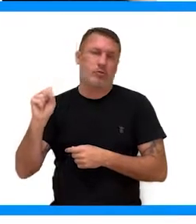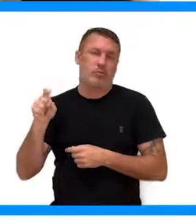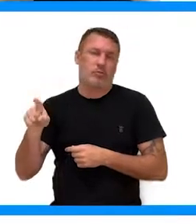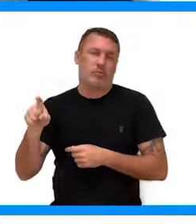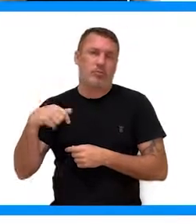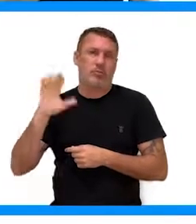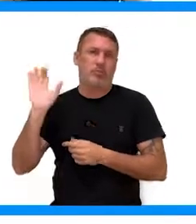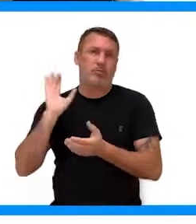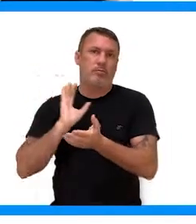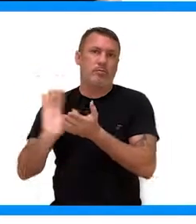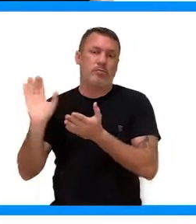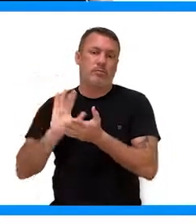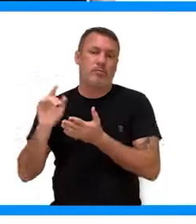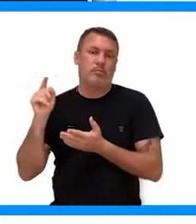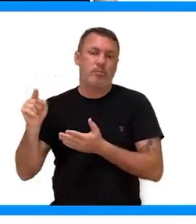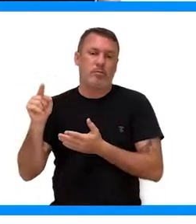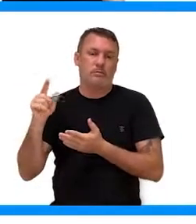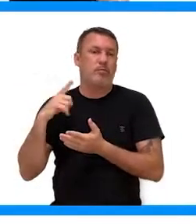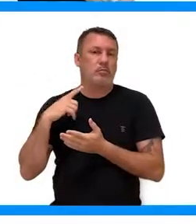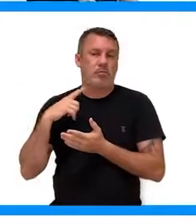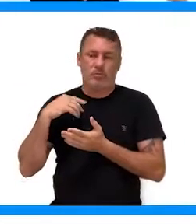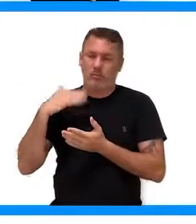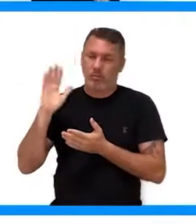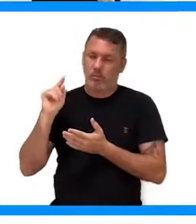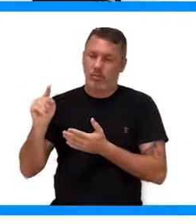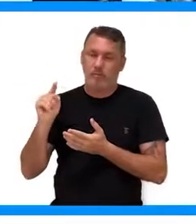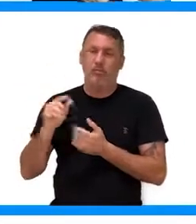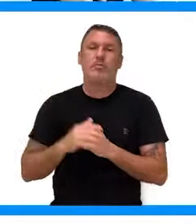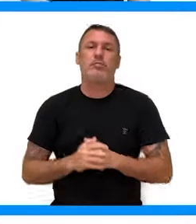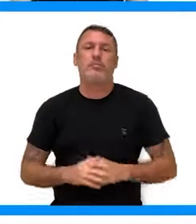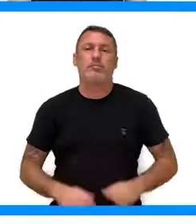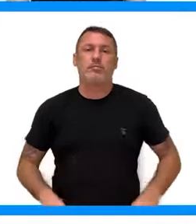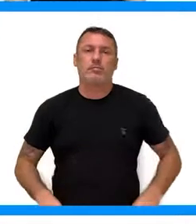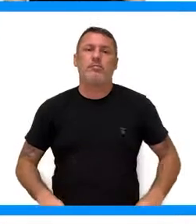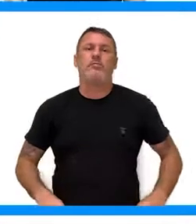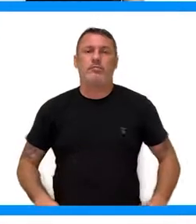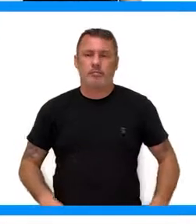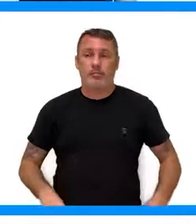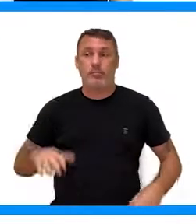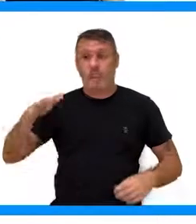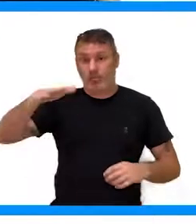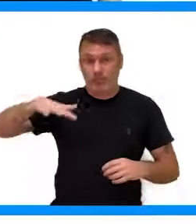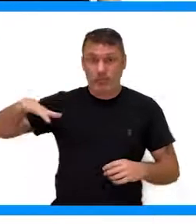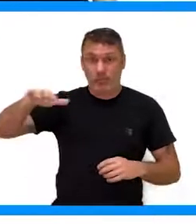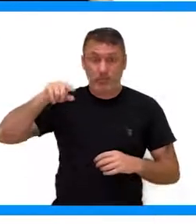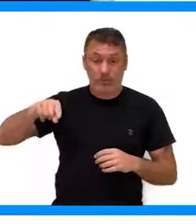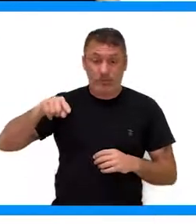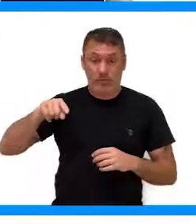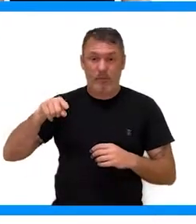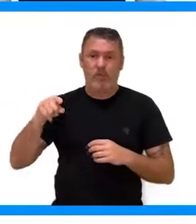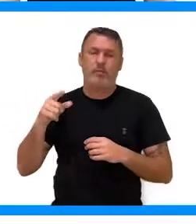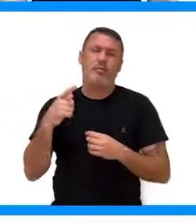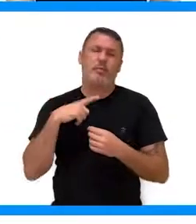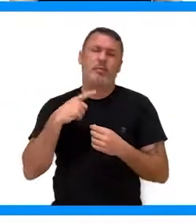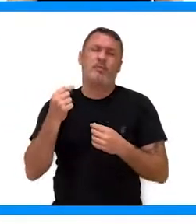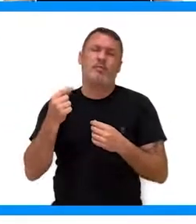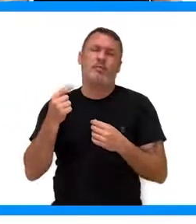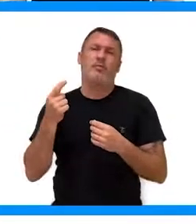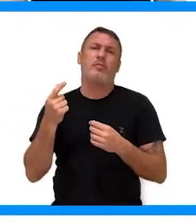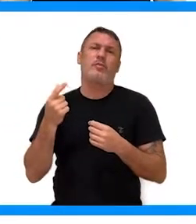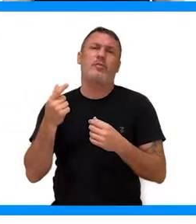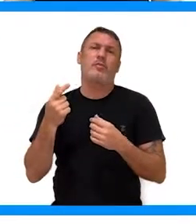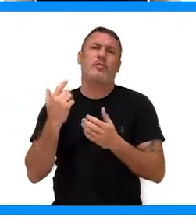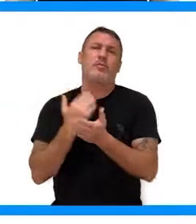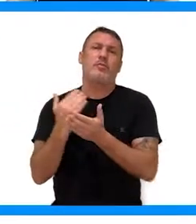85% da verba, ou seja, dos subsídios, são para os latifúndios. Os latifundiários, eles têm acesso a linhas